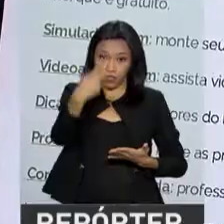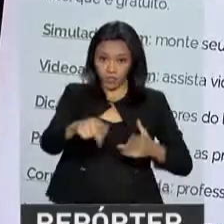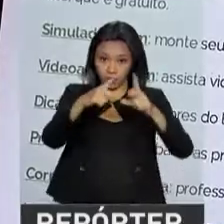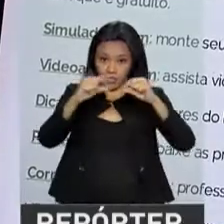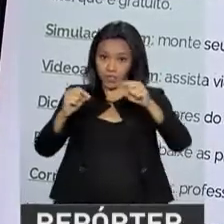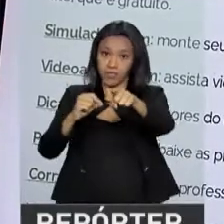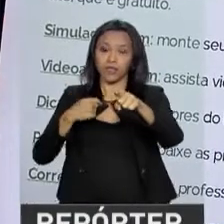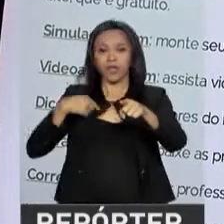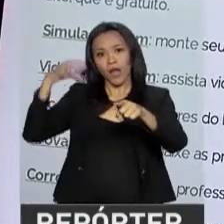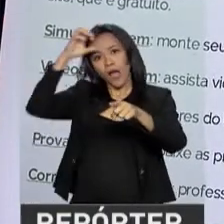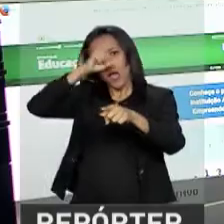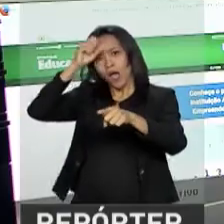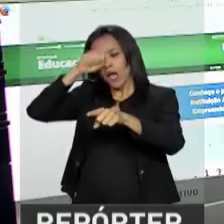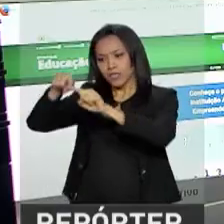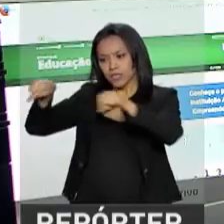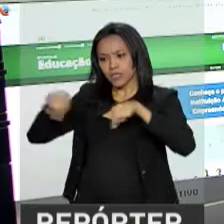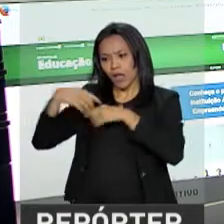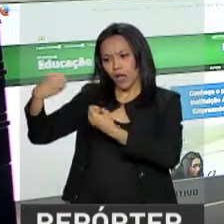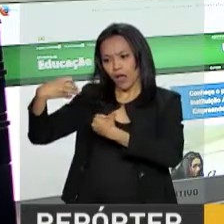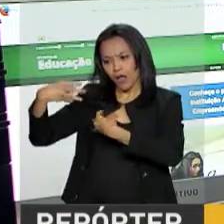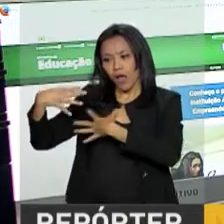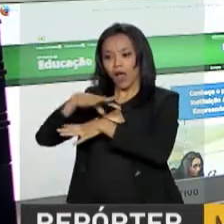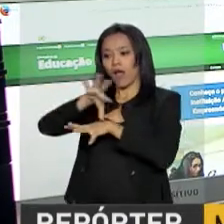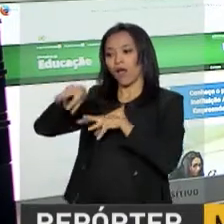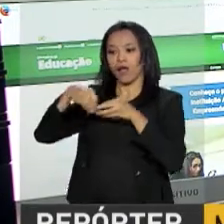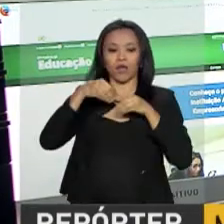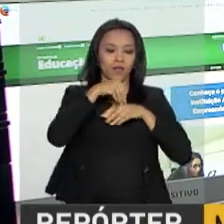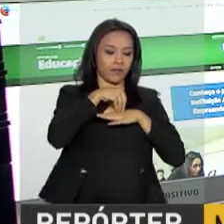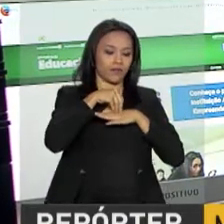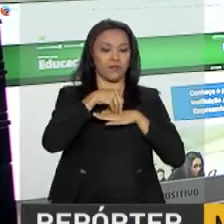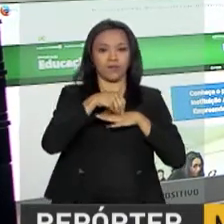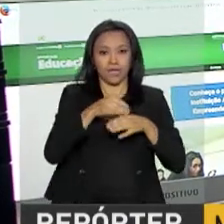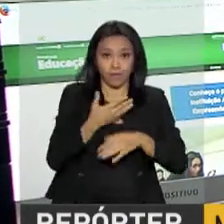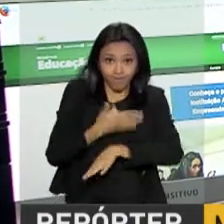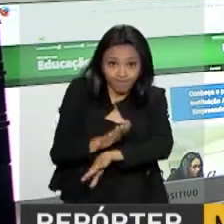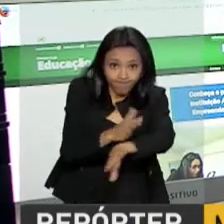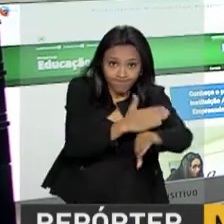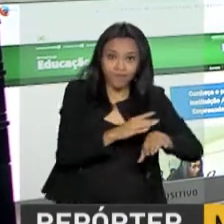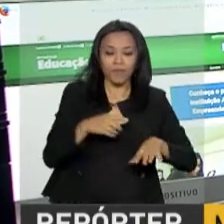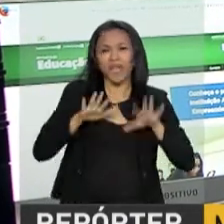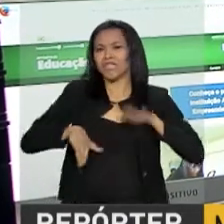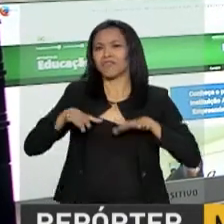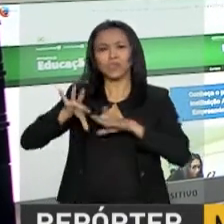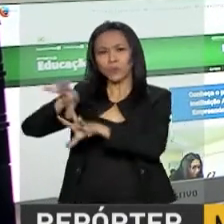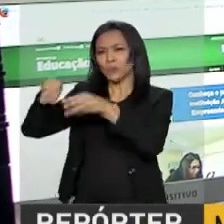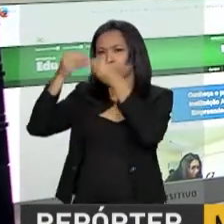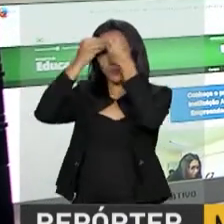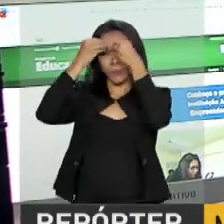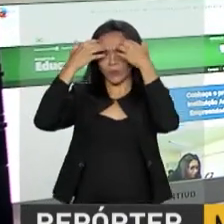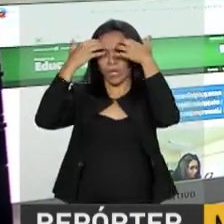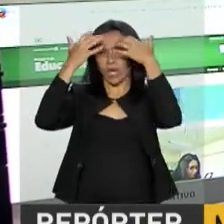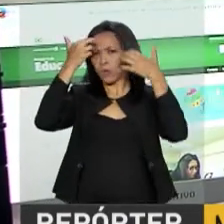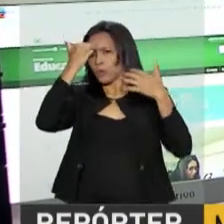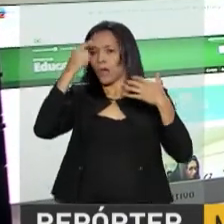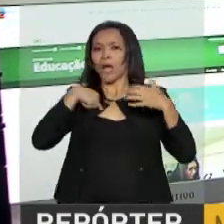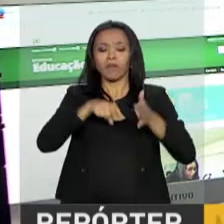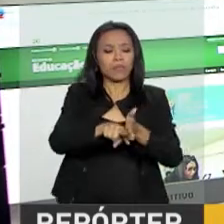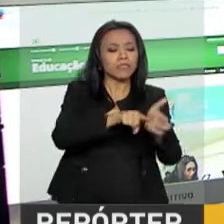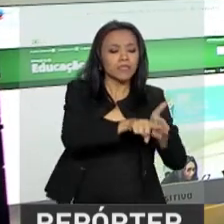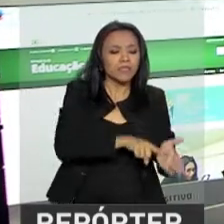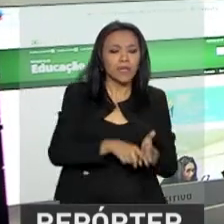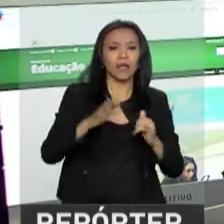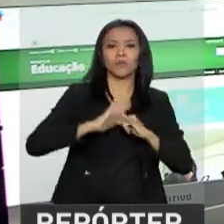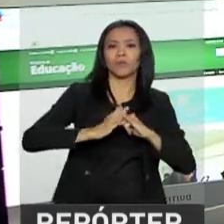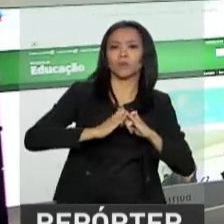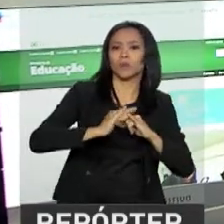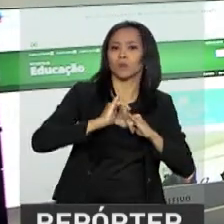que aprende na sala de aula tudo que a gente aprende sala nem sempre fica muito na memória normalmente a gente vai na internet no youtube pesquisar então a